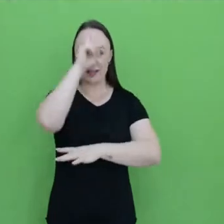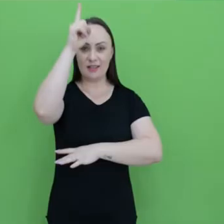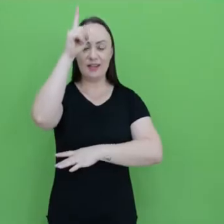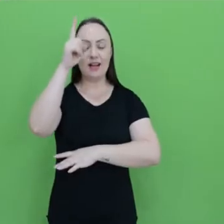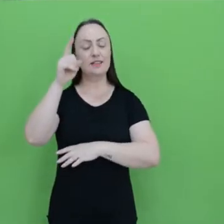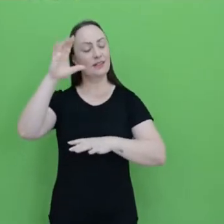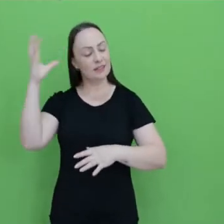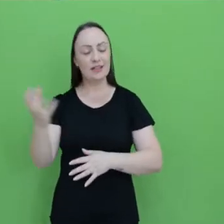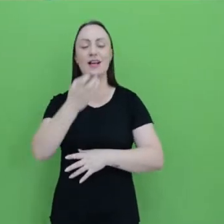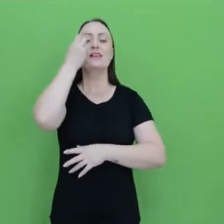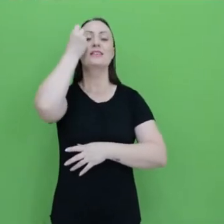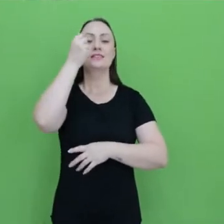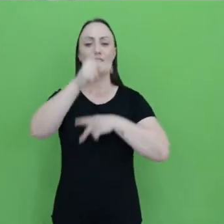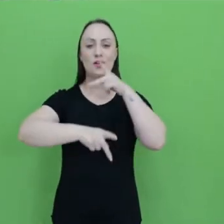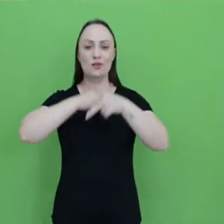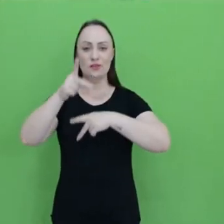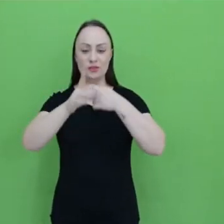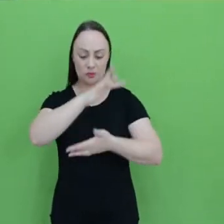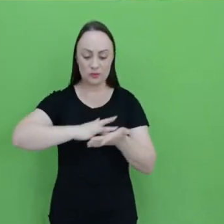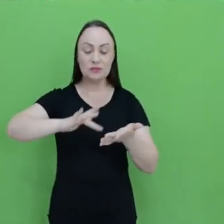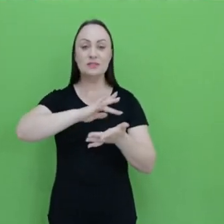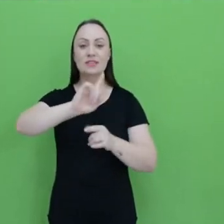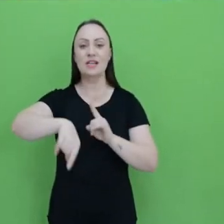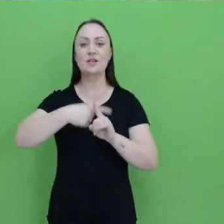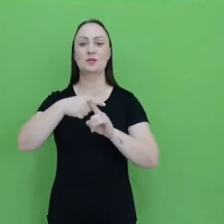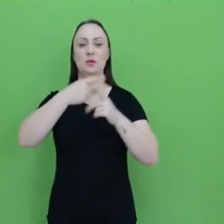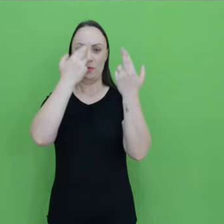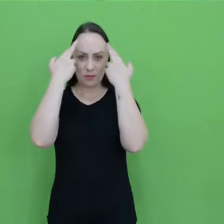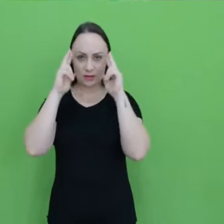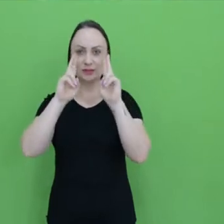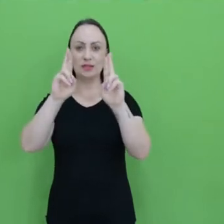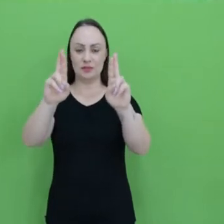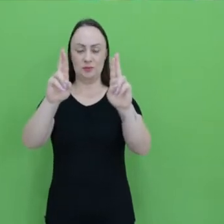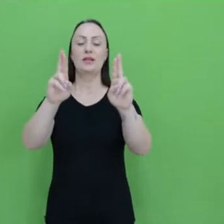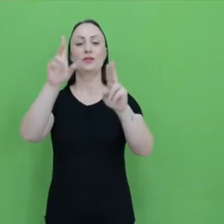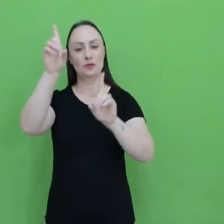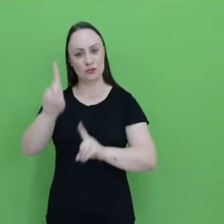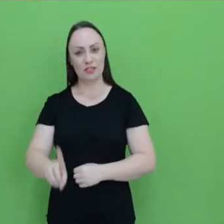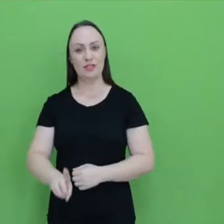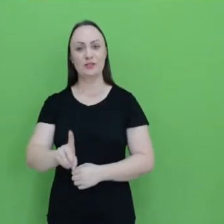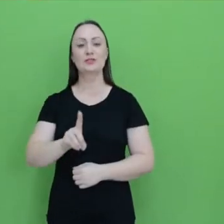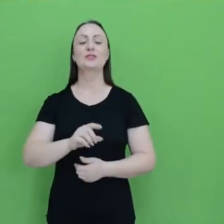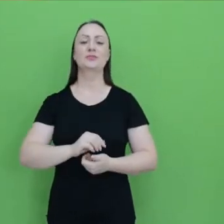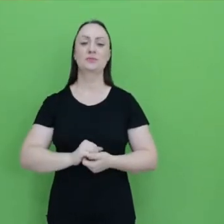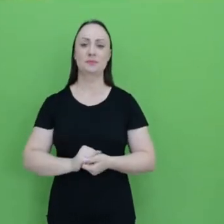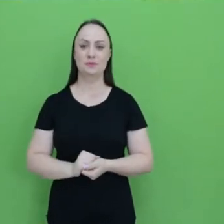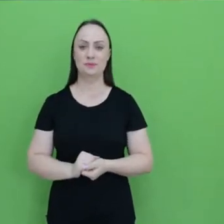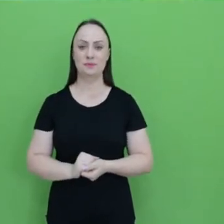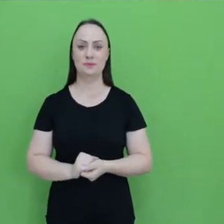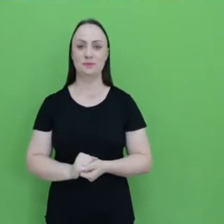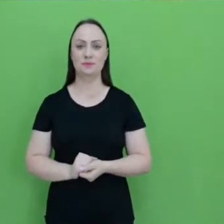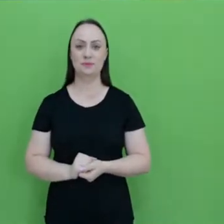Salve o povo cigano por mais respeito e direitos. Optcha. Imagem de velas e punhais sobre uma